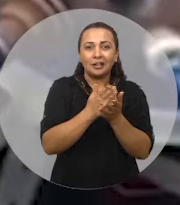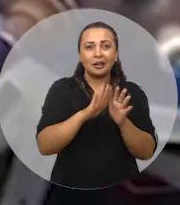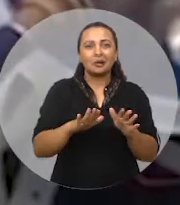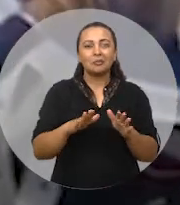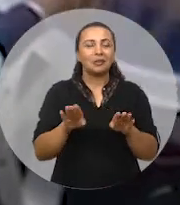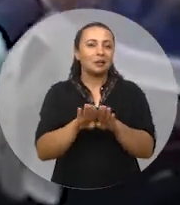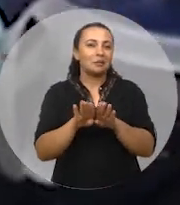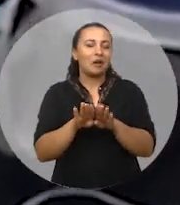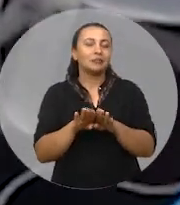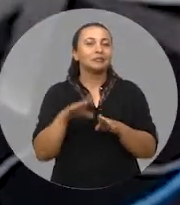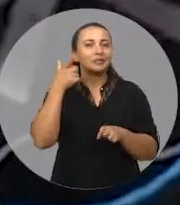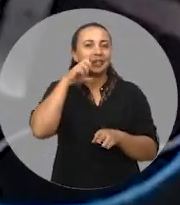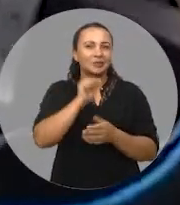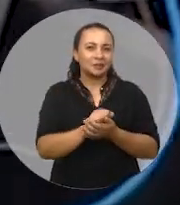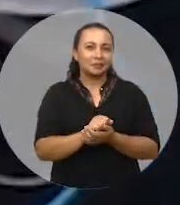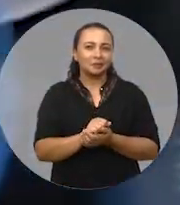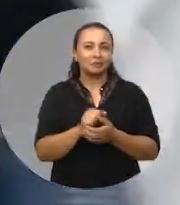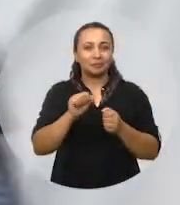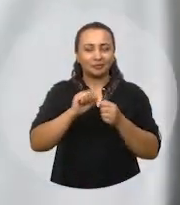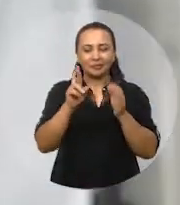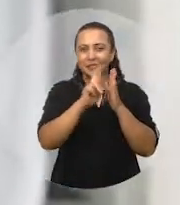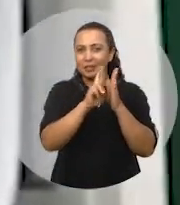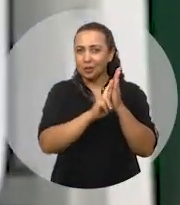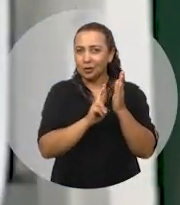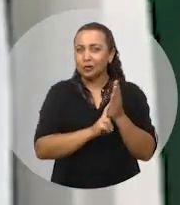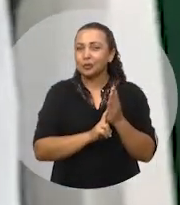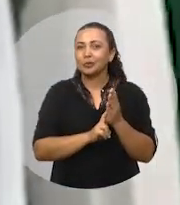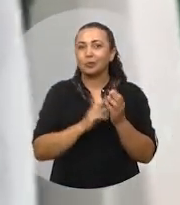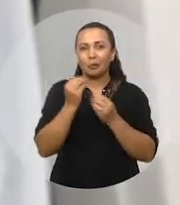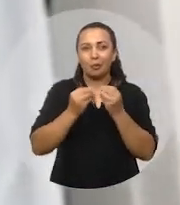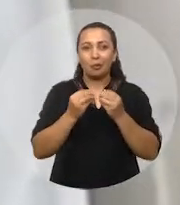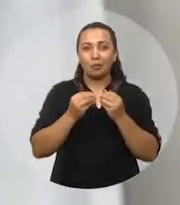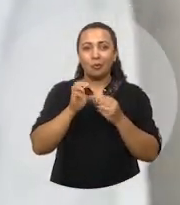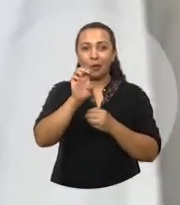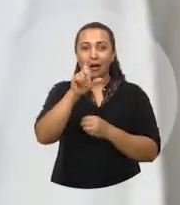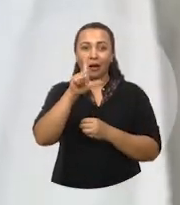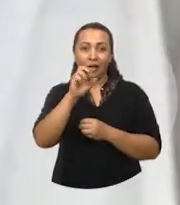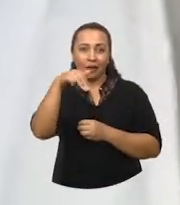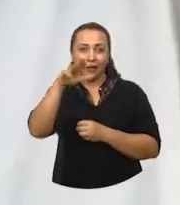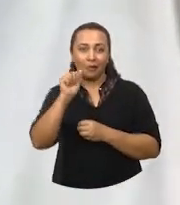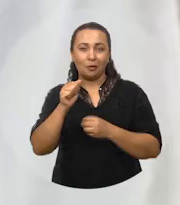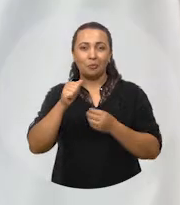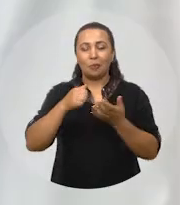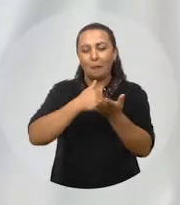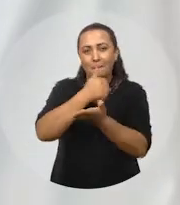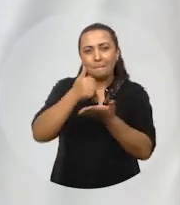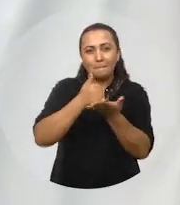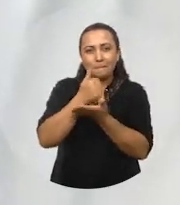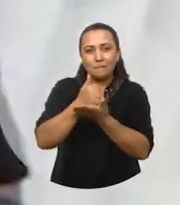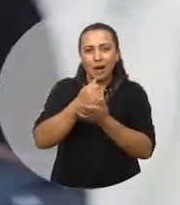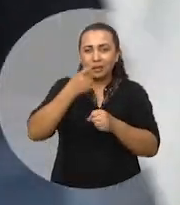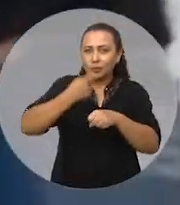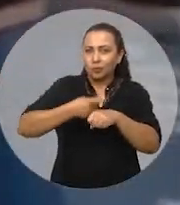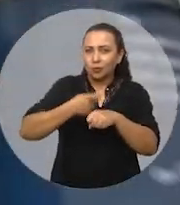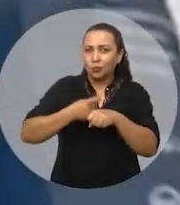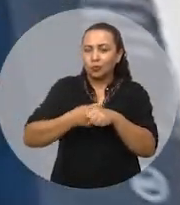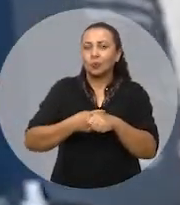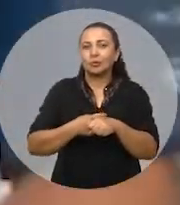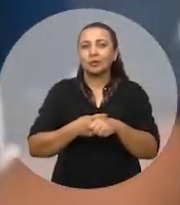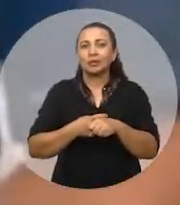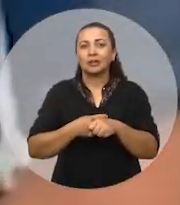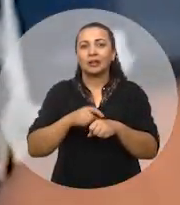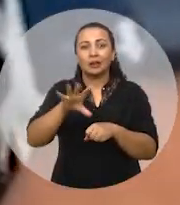Fazendo registro de experimento com o elmo de base rígida, com capnografia e